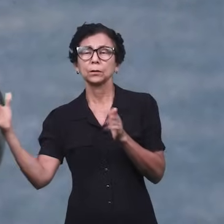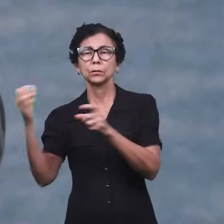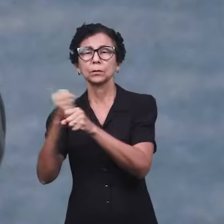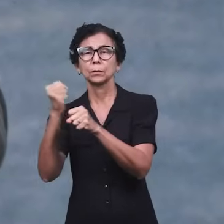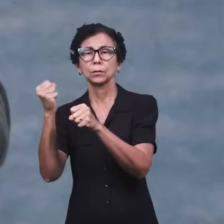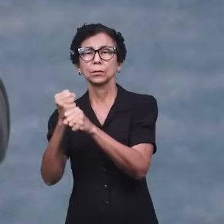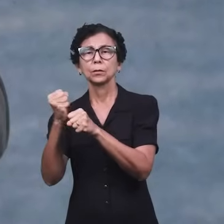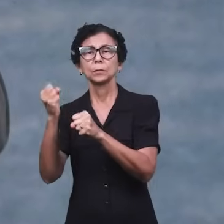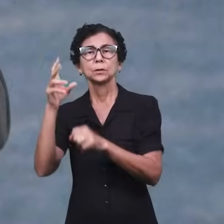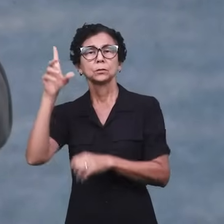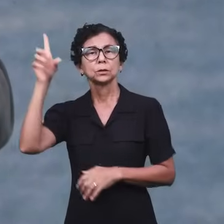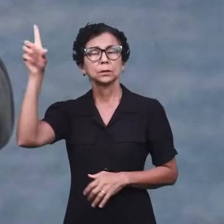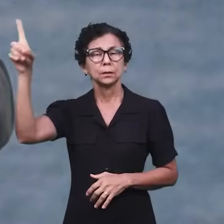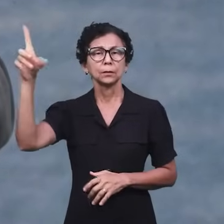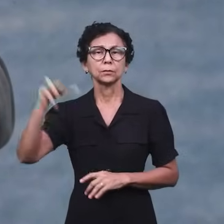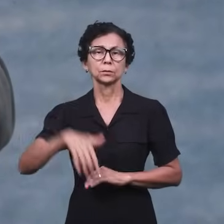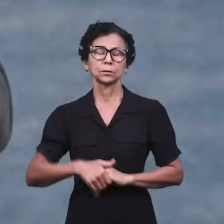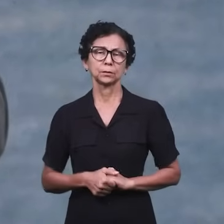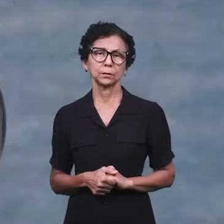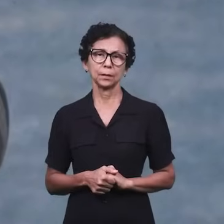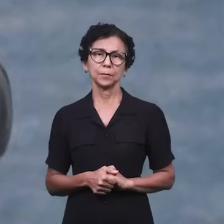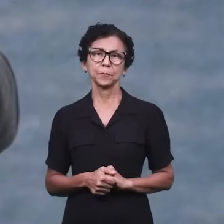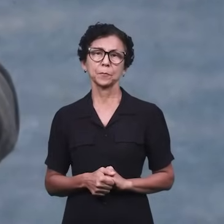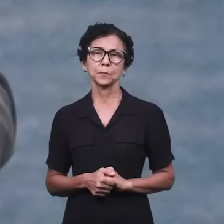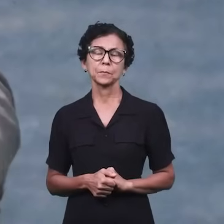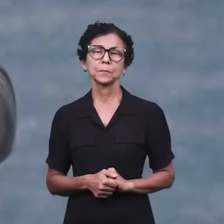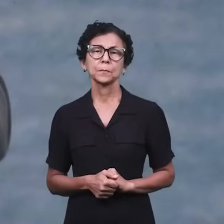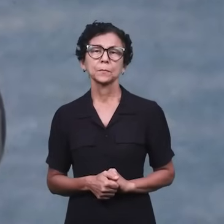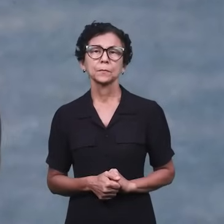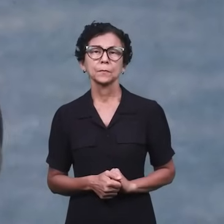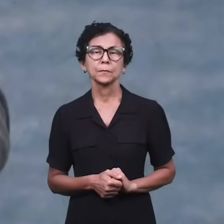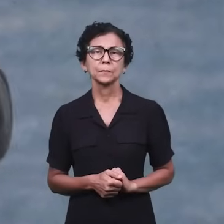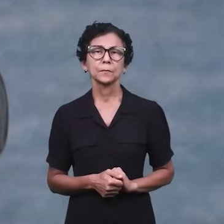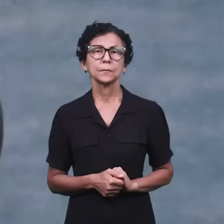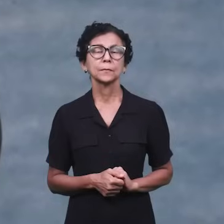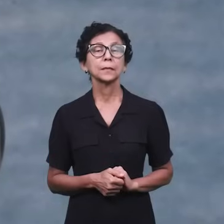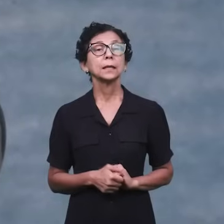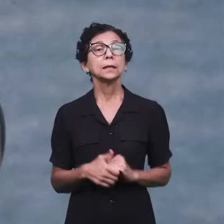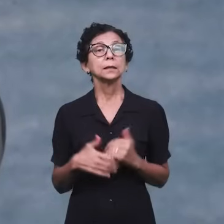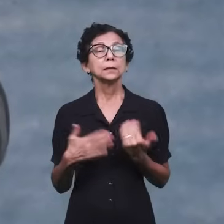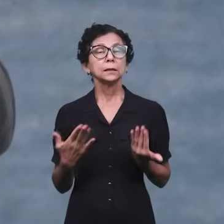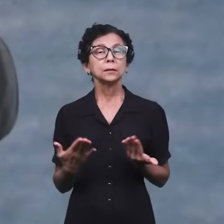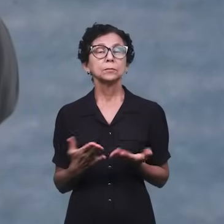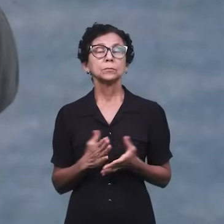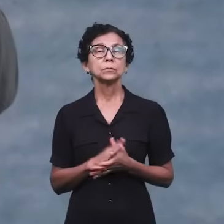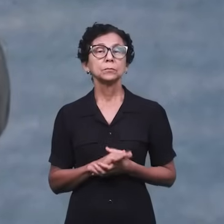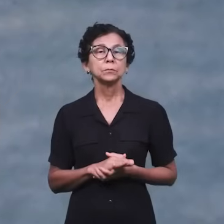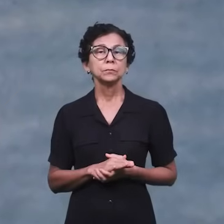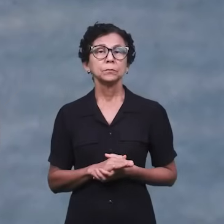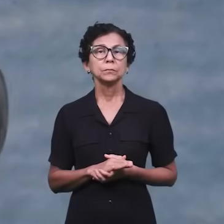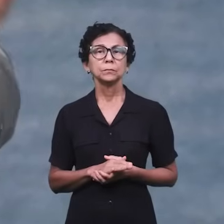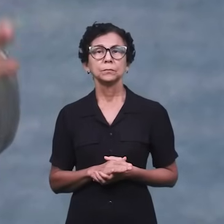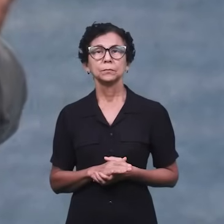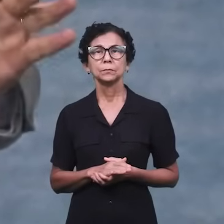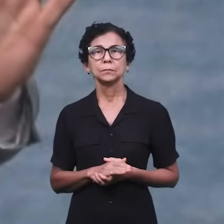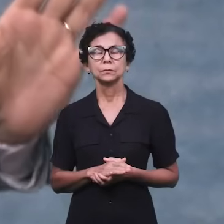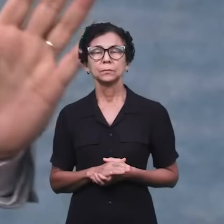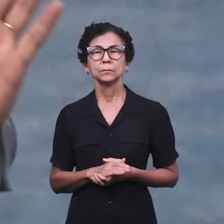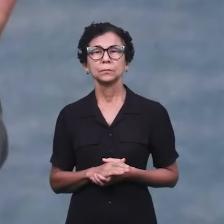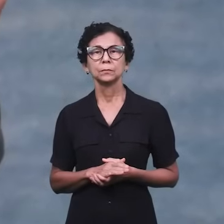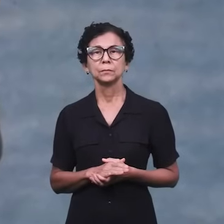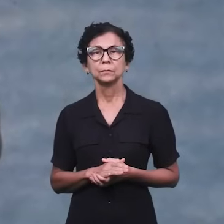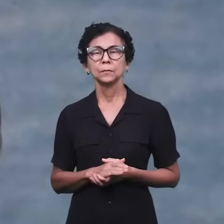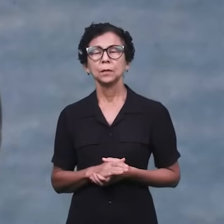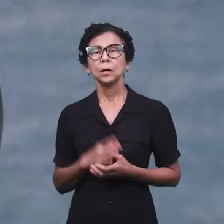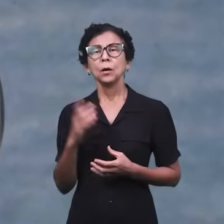experiência como igreja eh que ela nasceu exatamente da busca de saber exclusivamente aquilo que o Espírito